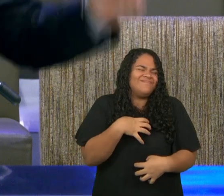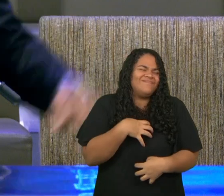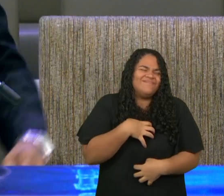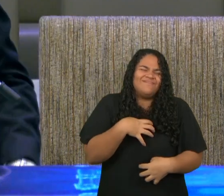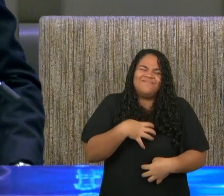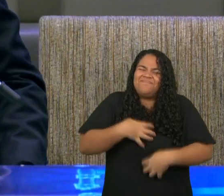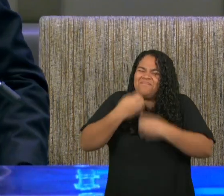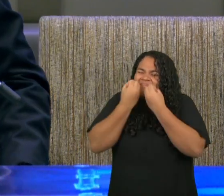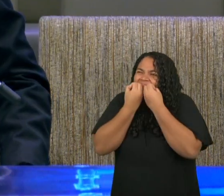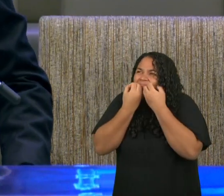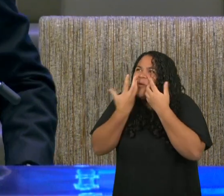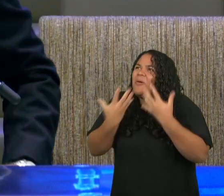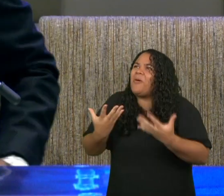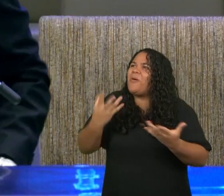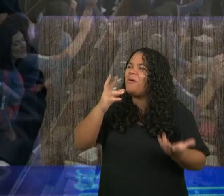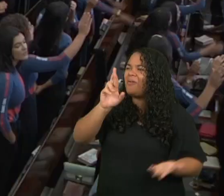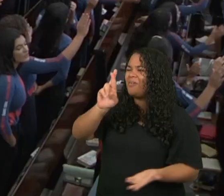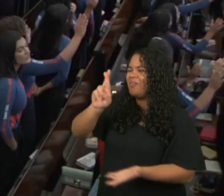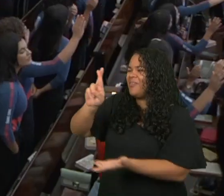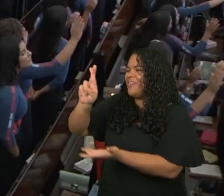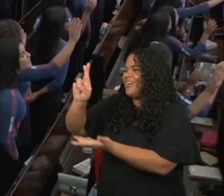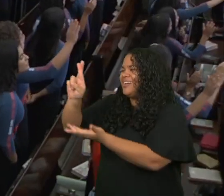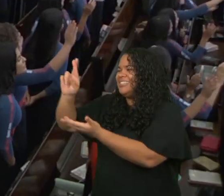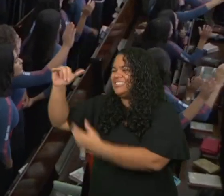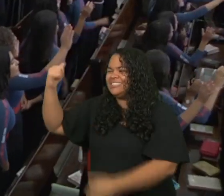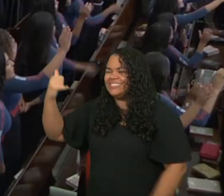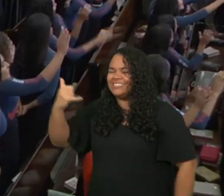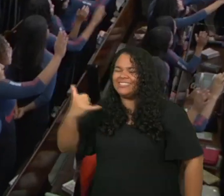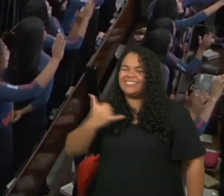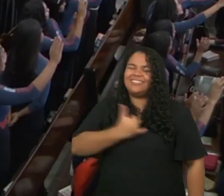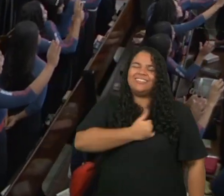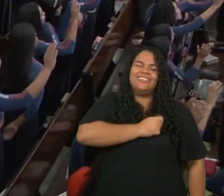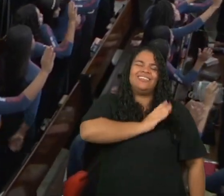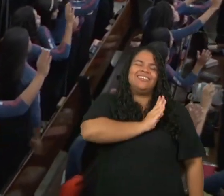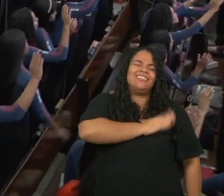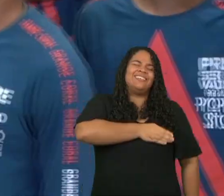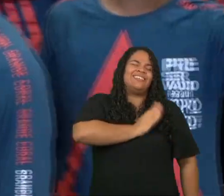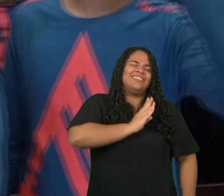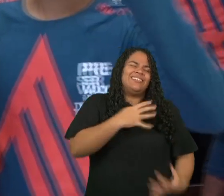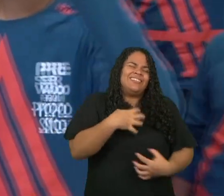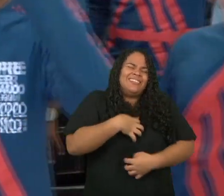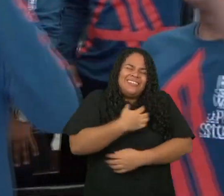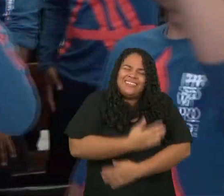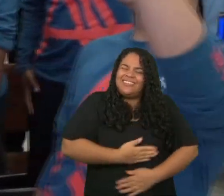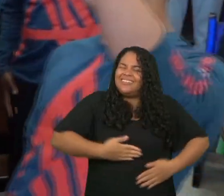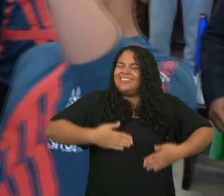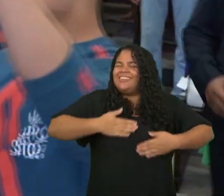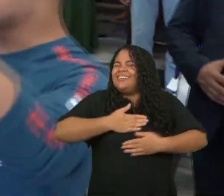bom ouvir a voz de Deus.